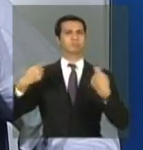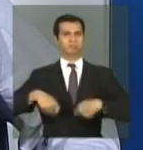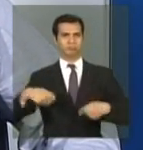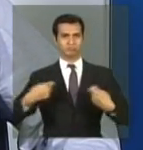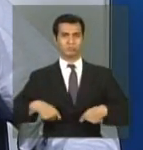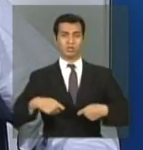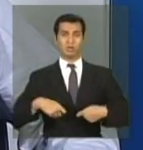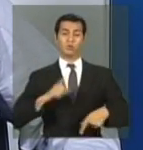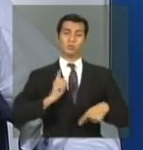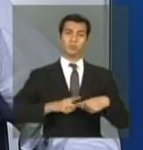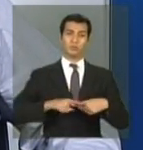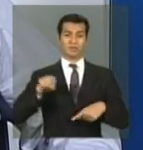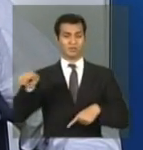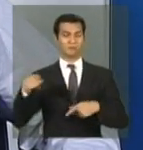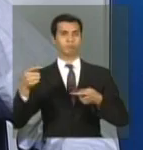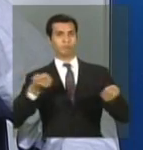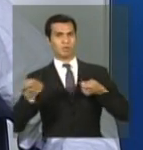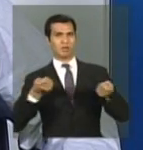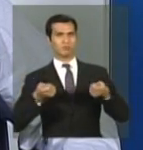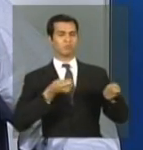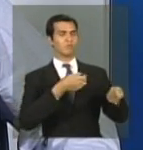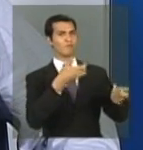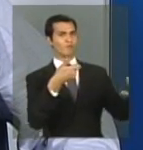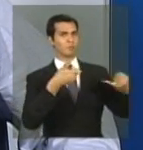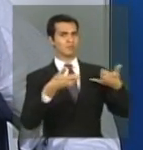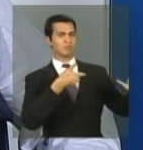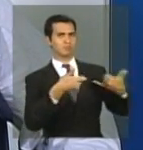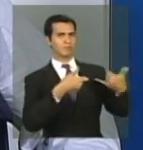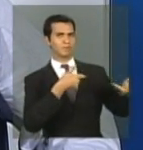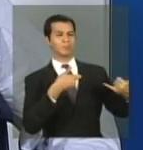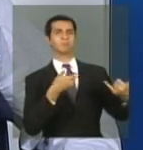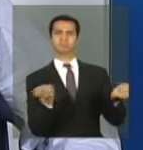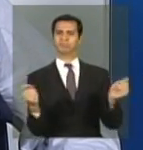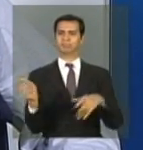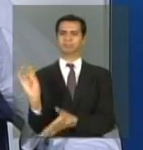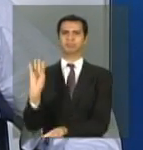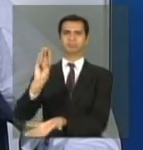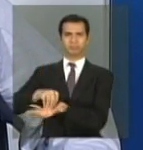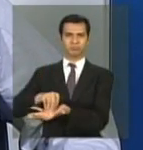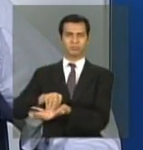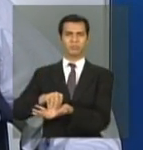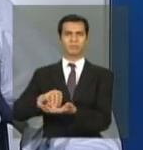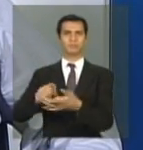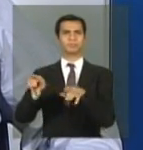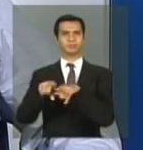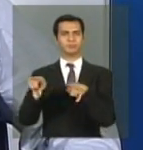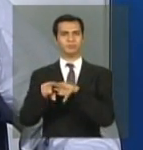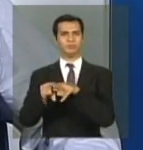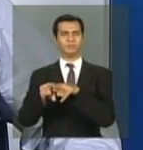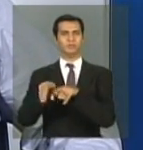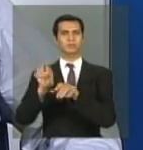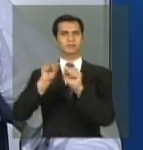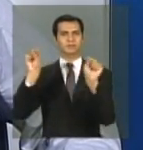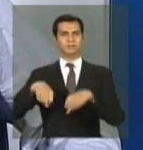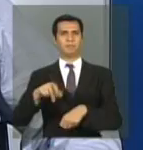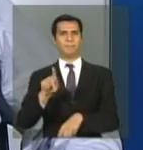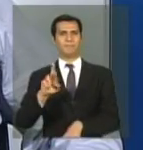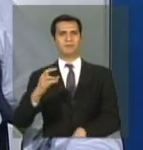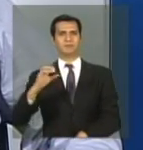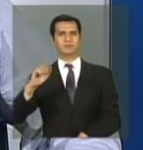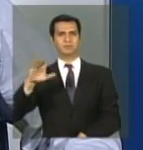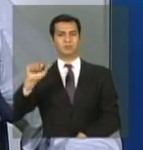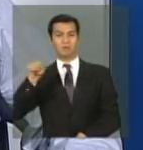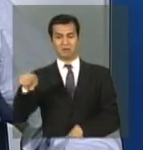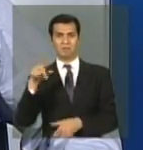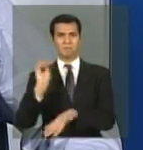o operador, recebendo essa informação do cadastro, já coloque, né, tire no sistema presença esse beneficiário da situação